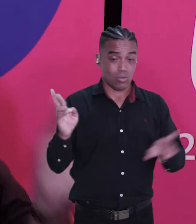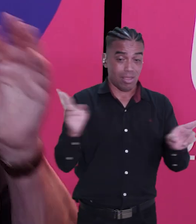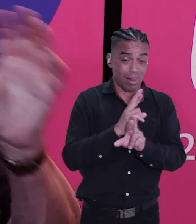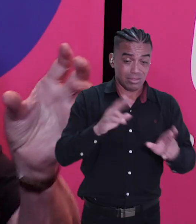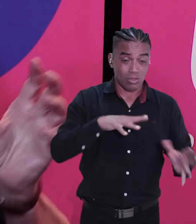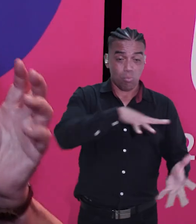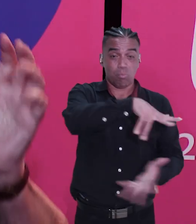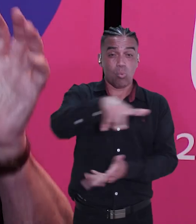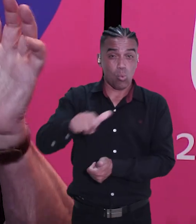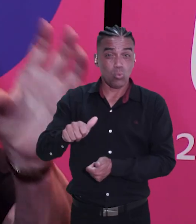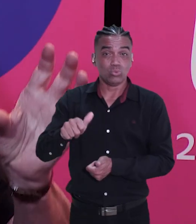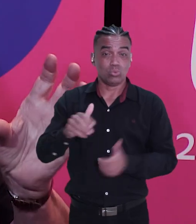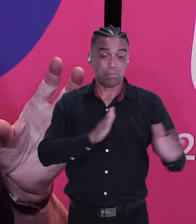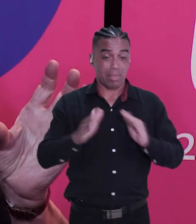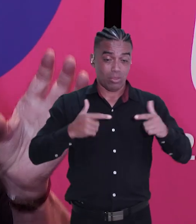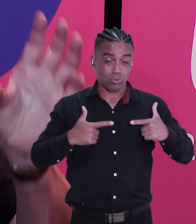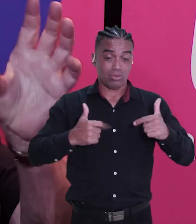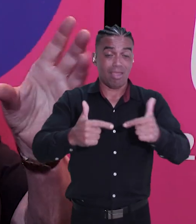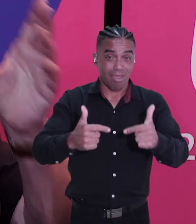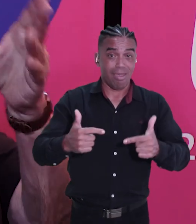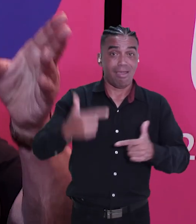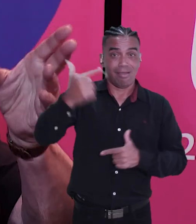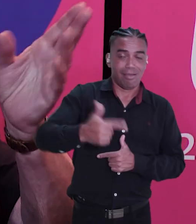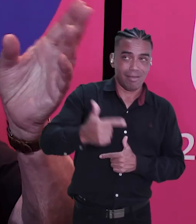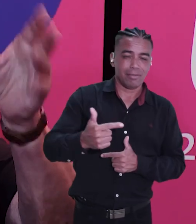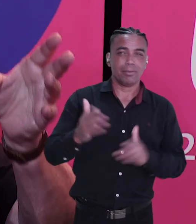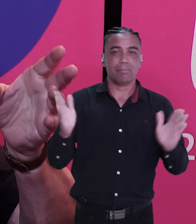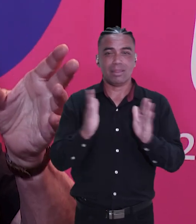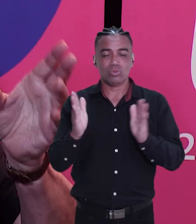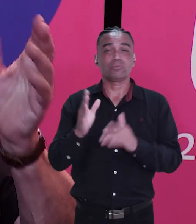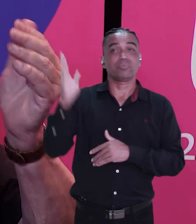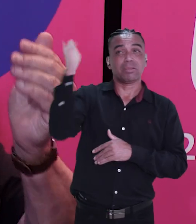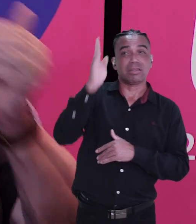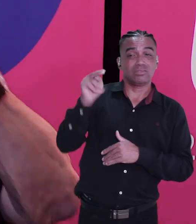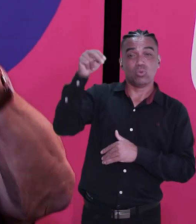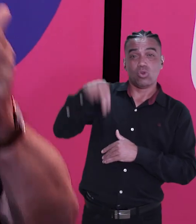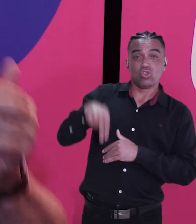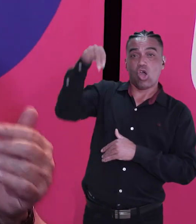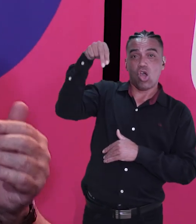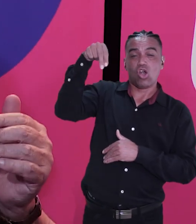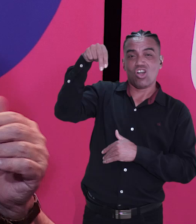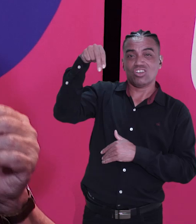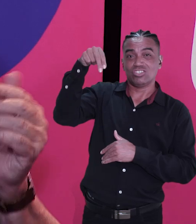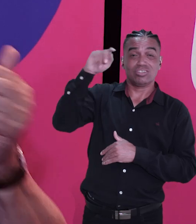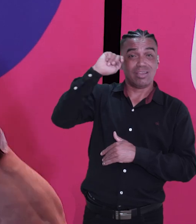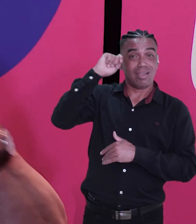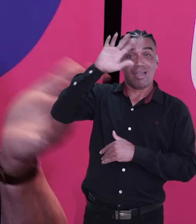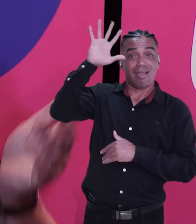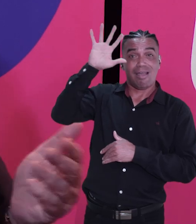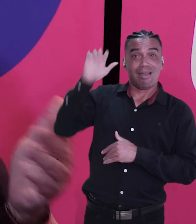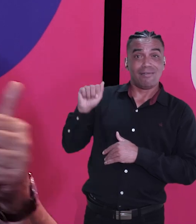né? Naquela situação do Brasil, ali o extremo norte do Brasil, no Rio Grande do Norte, em relação à África, né? Quer dizer, aquilo